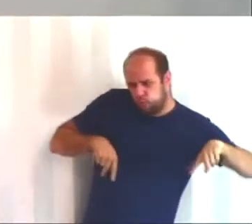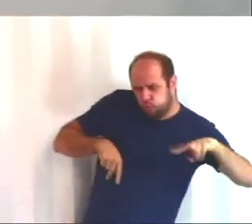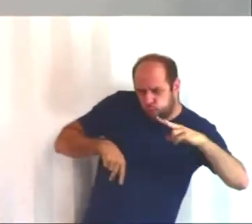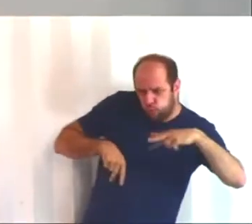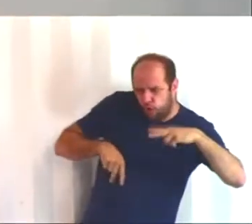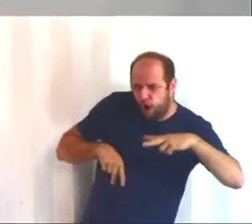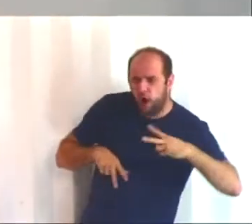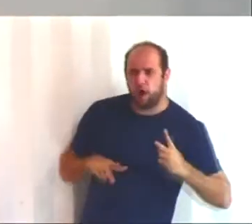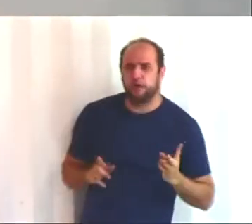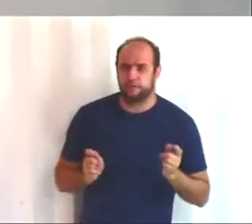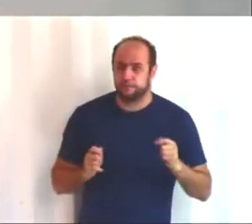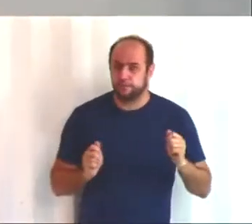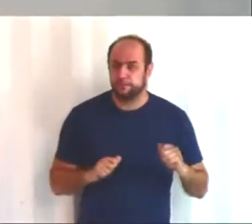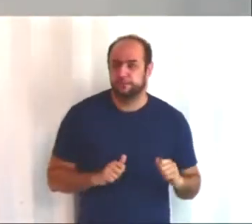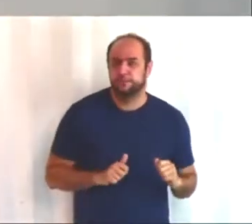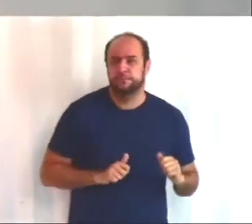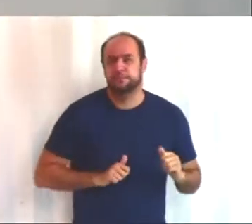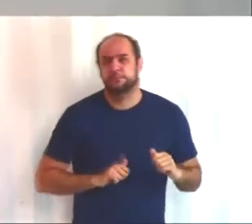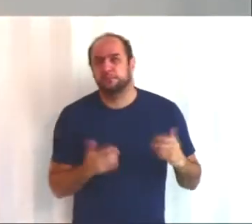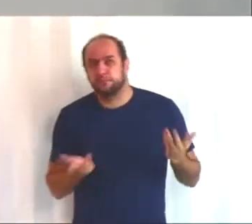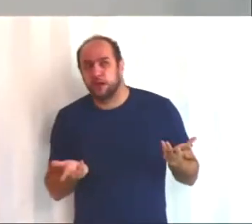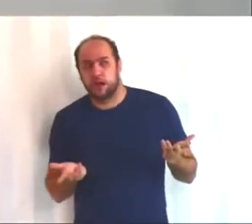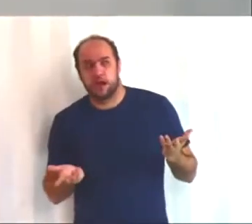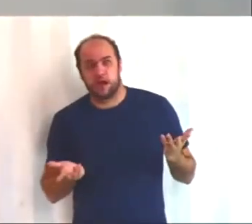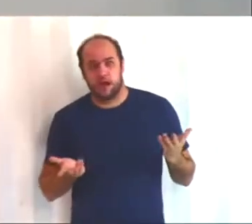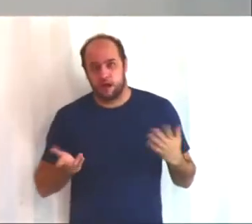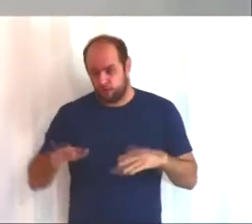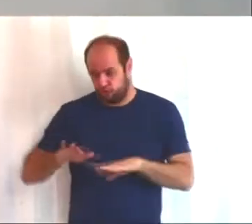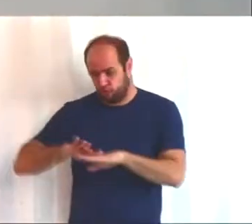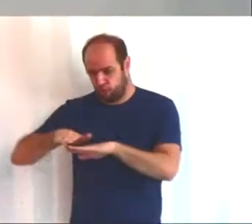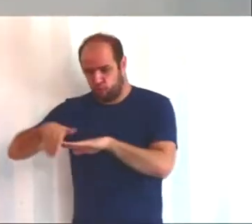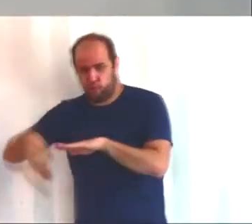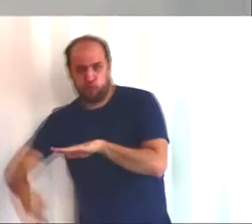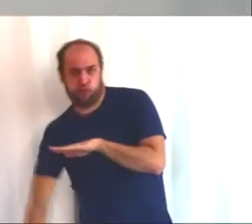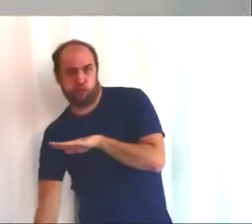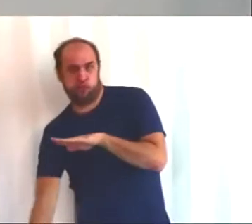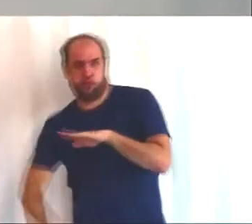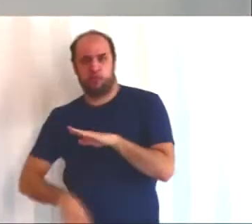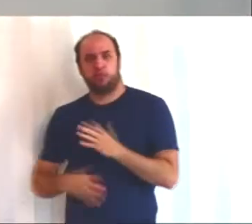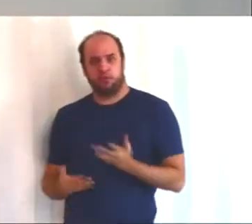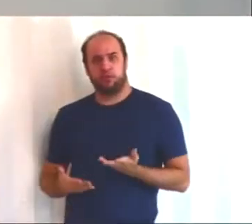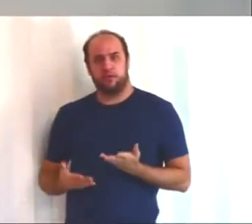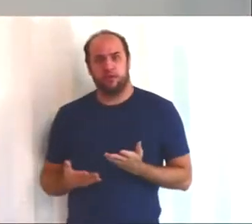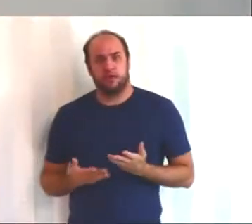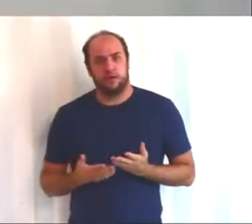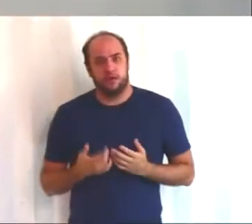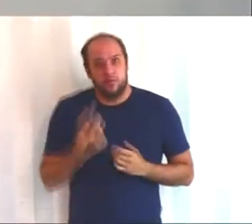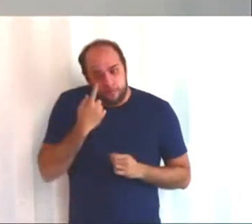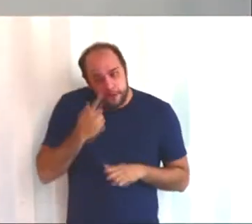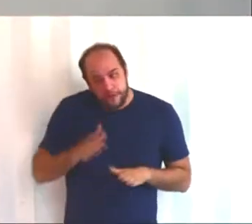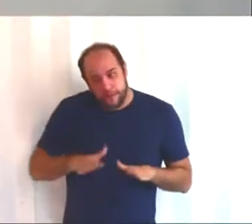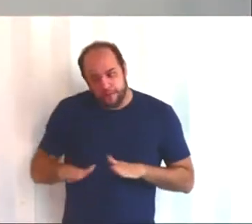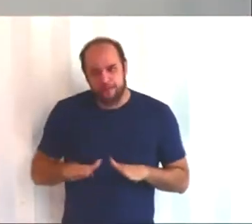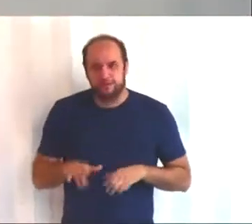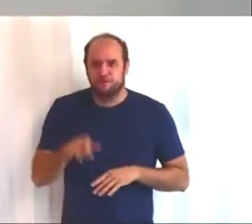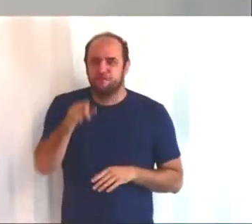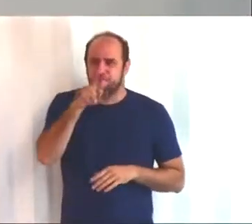ovelhas e algum precipício por perto como um risco para elas caírem. Vocês são